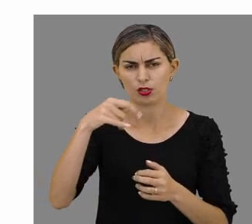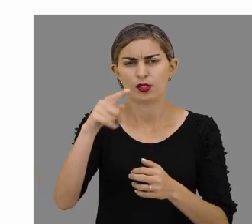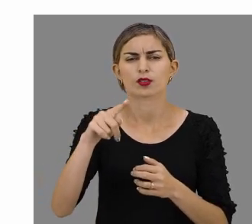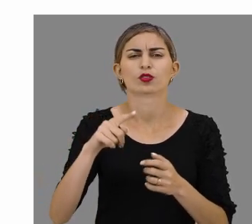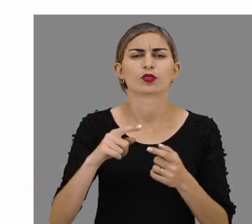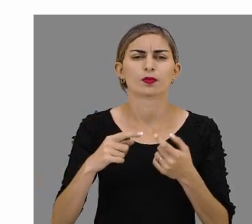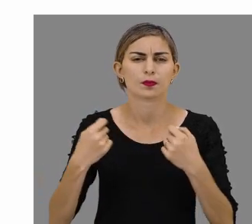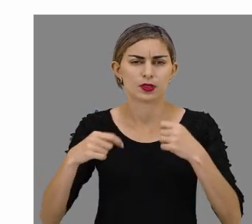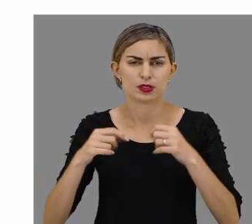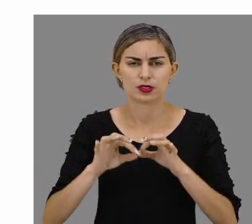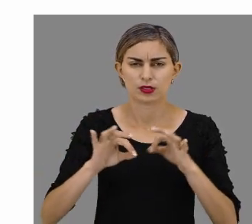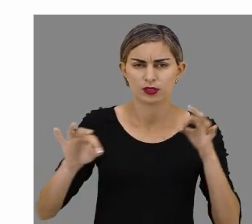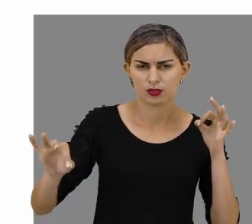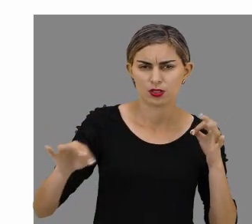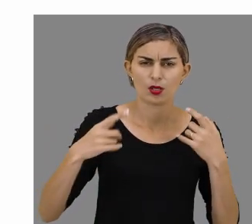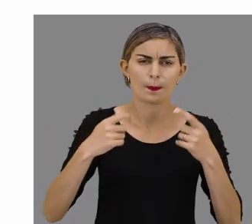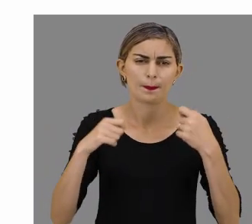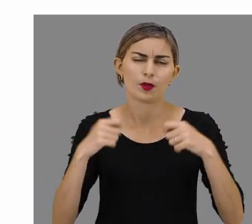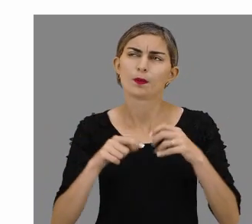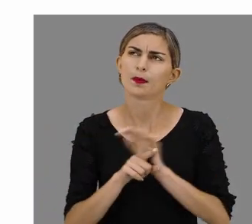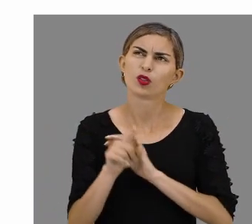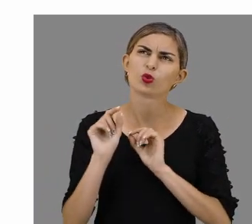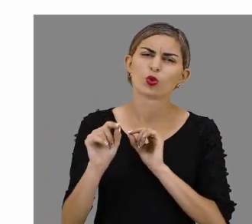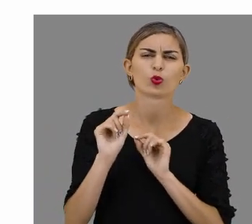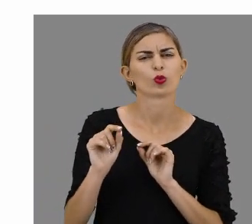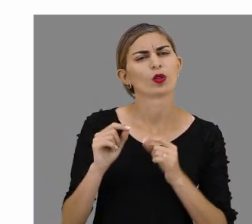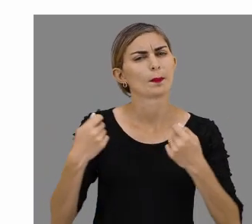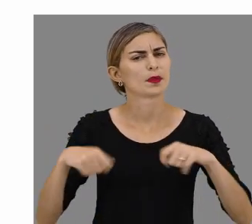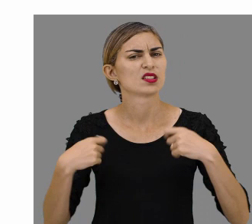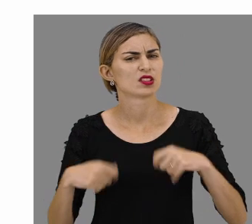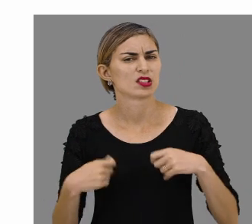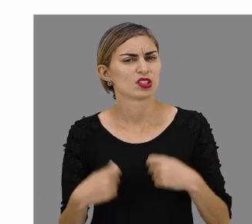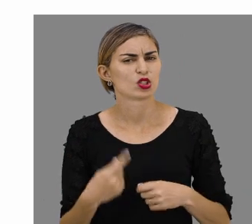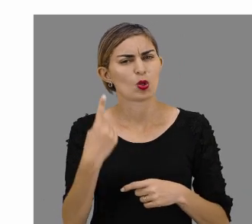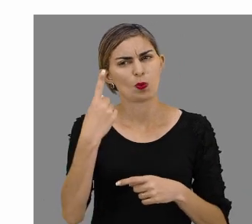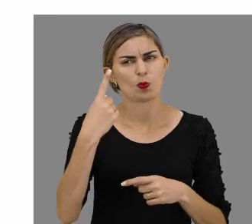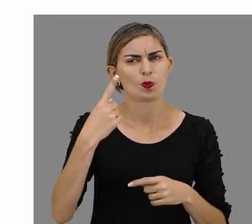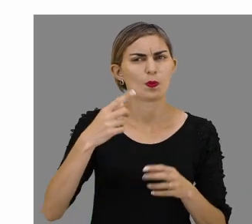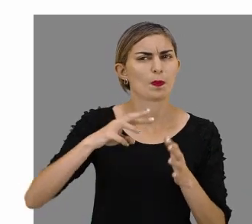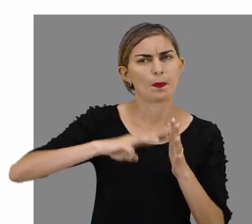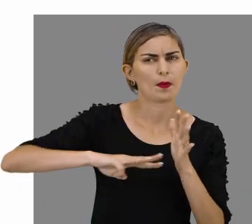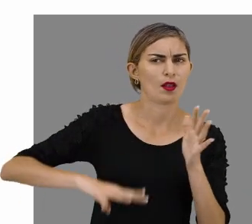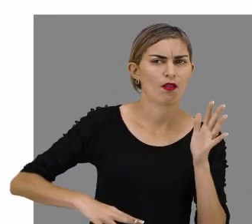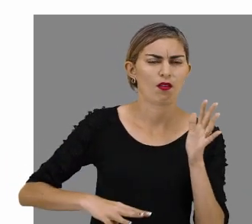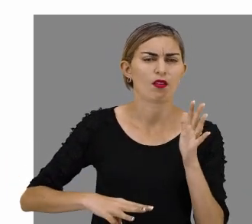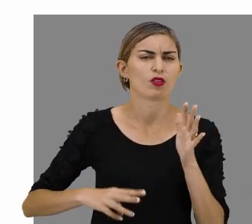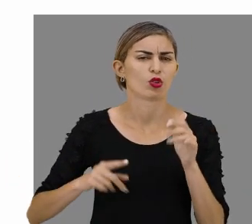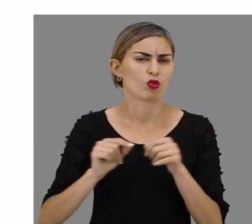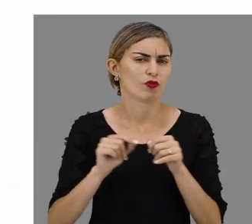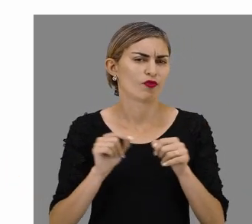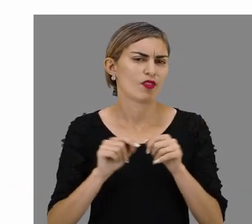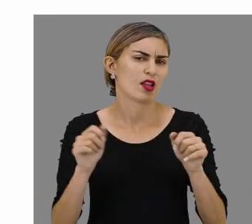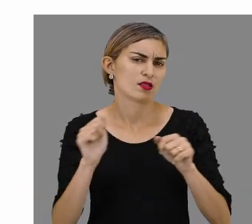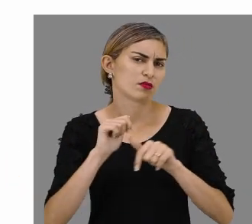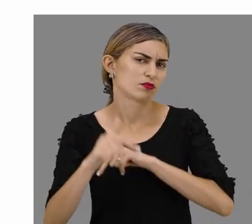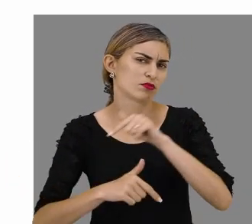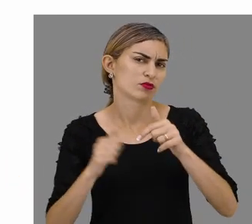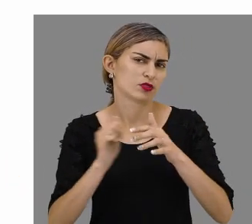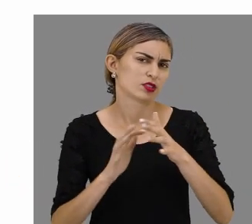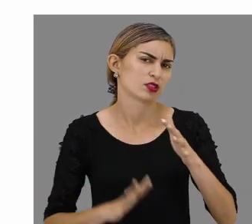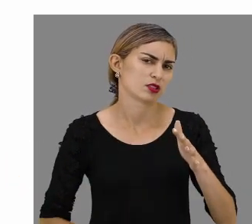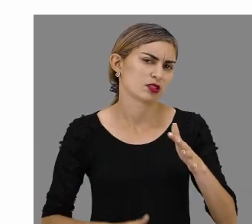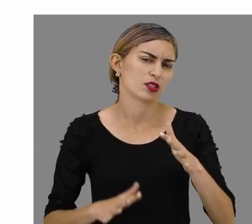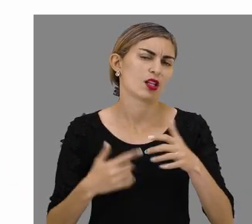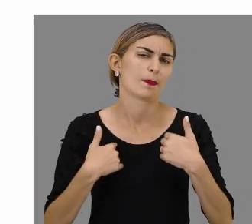de uma classe é instanciado. Você pode se perguntar, por que eu precisaria de um método que execute alguma